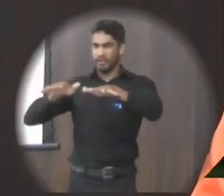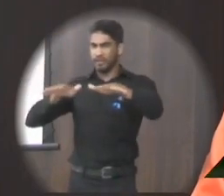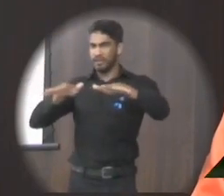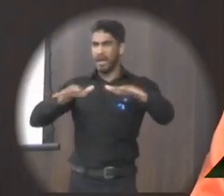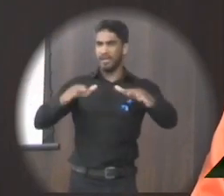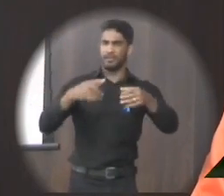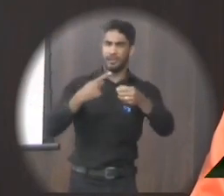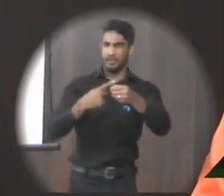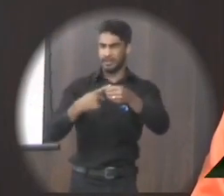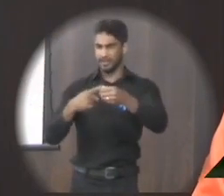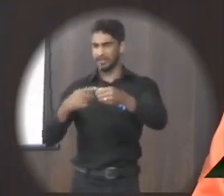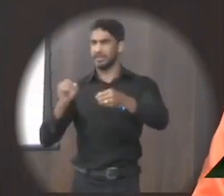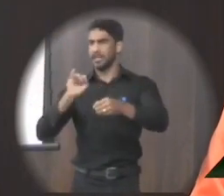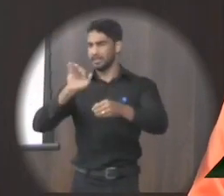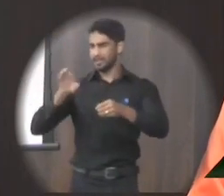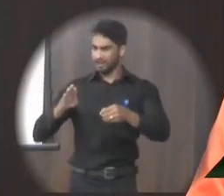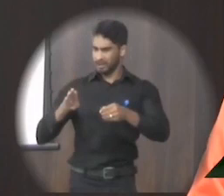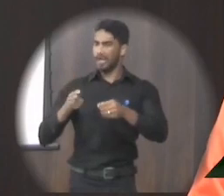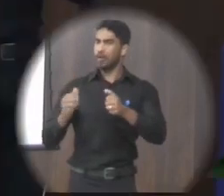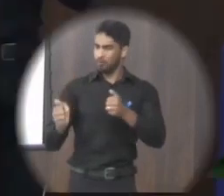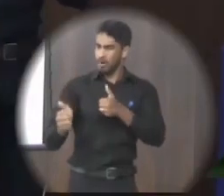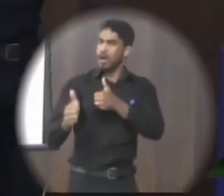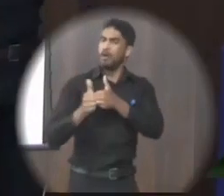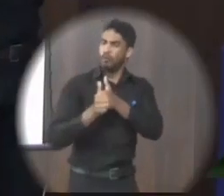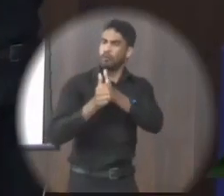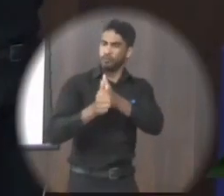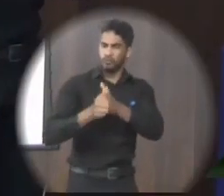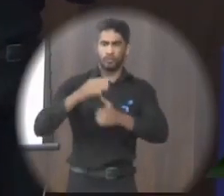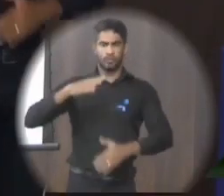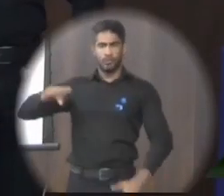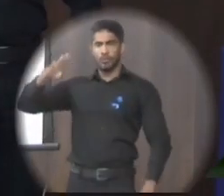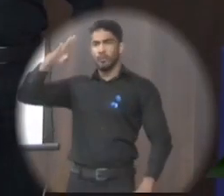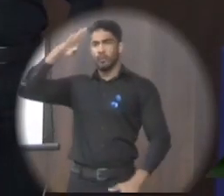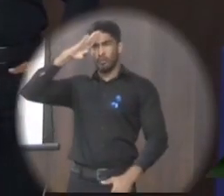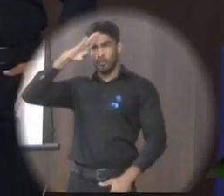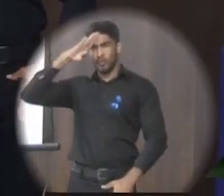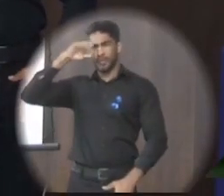Janaúba, estamos à frente do pelotão como comandante.